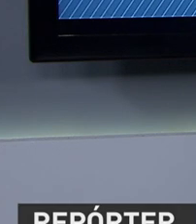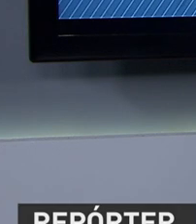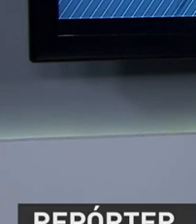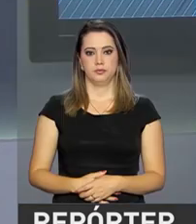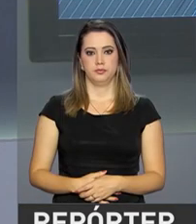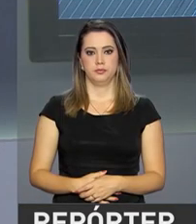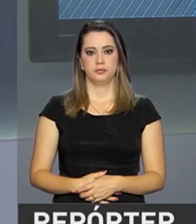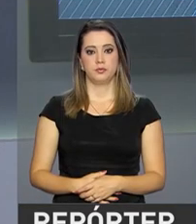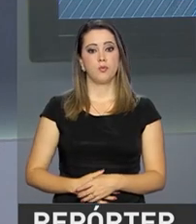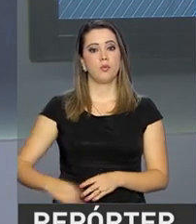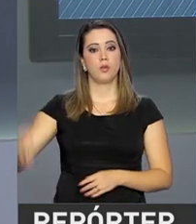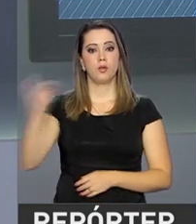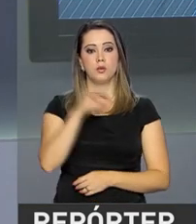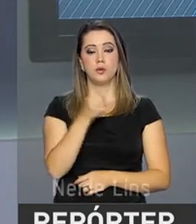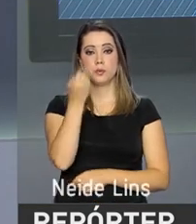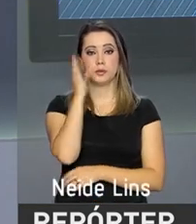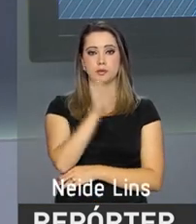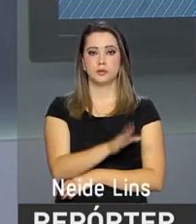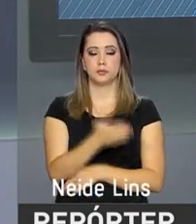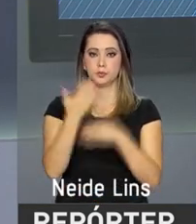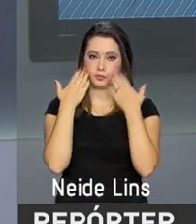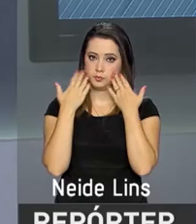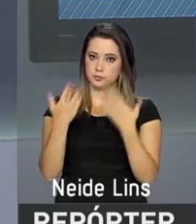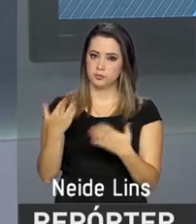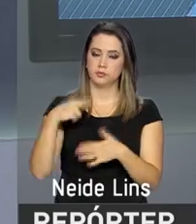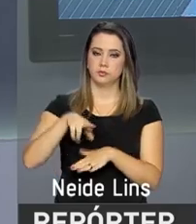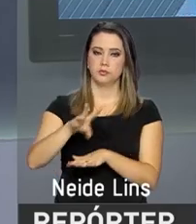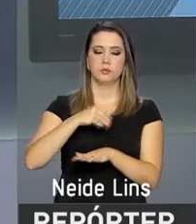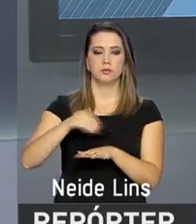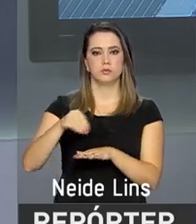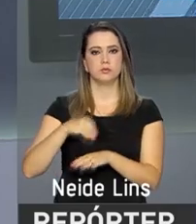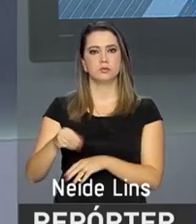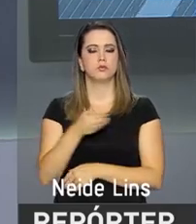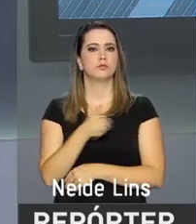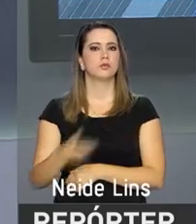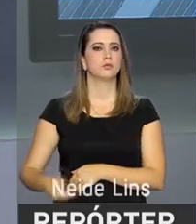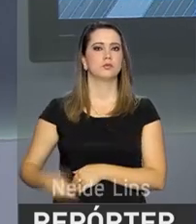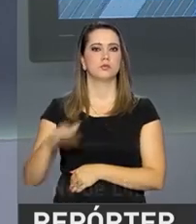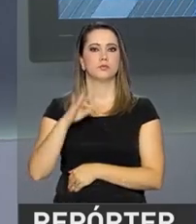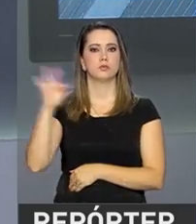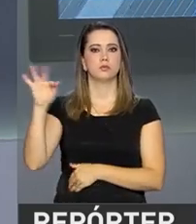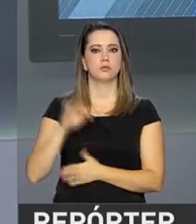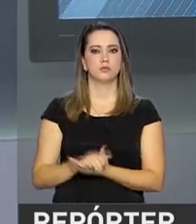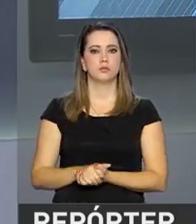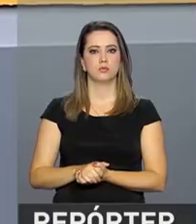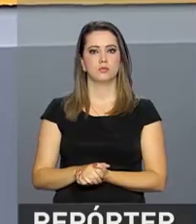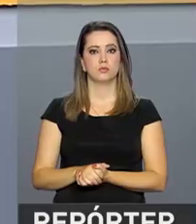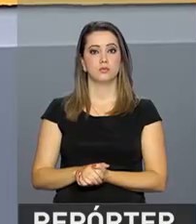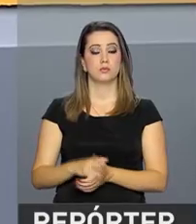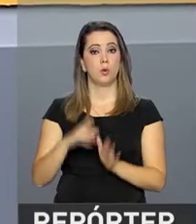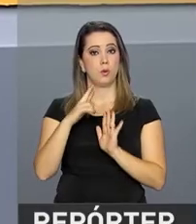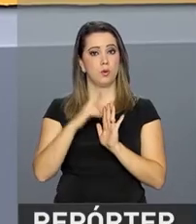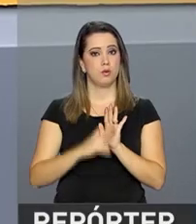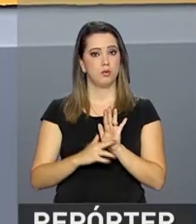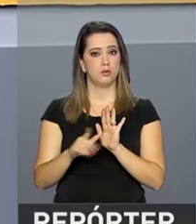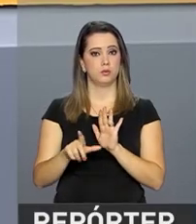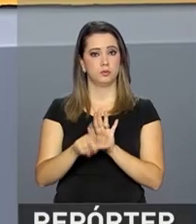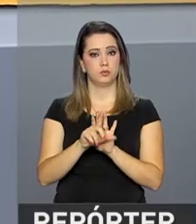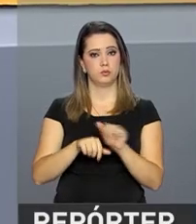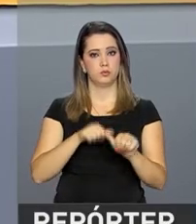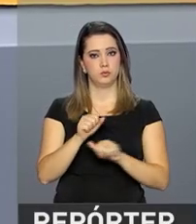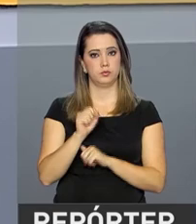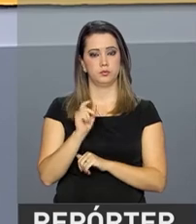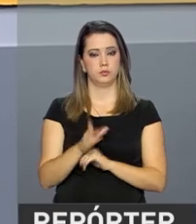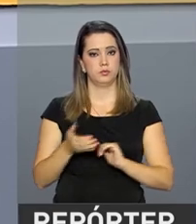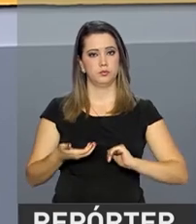olá boa tarde começa agora o repórter nbr com as notícias do governo federal o relator da reforma da previdência